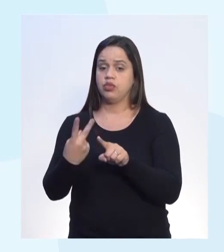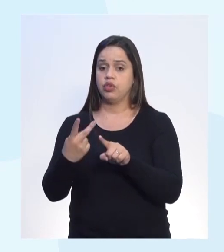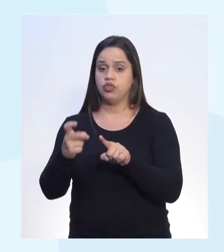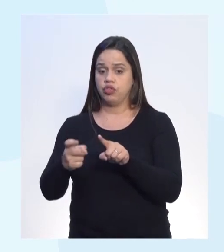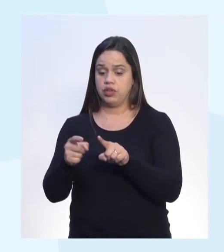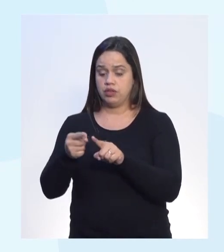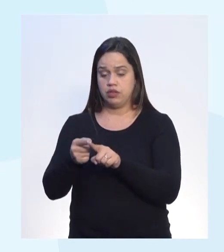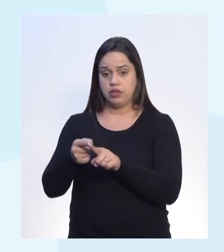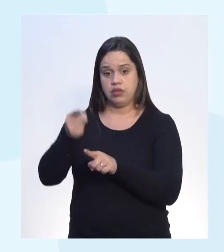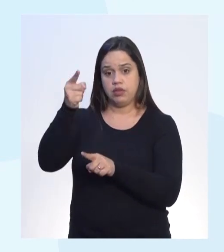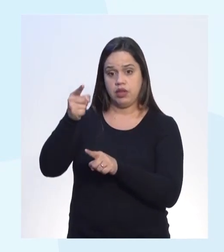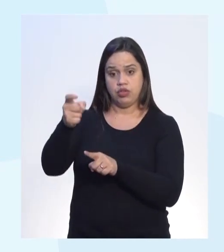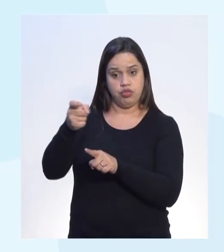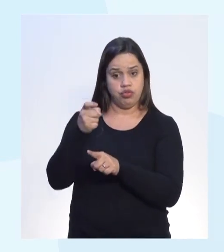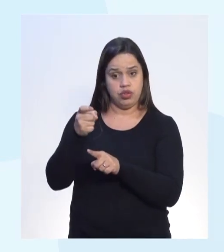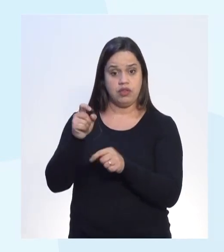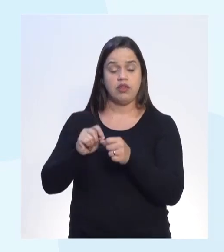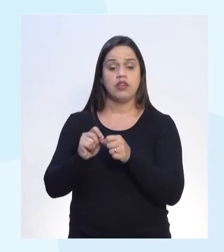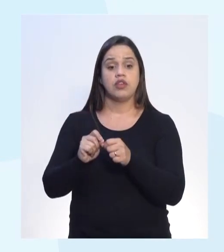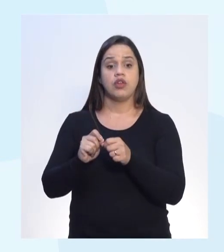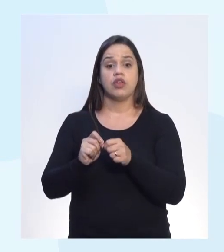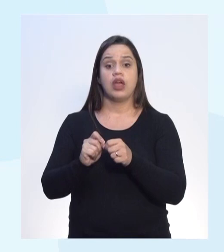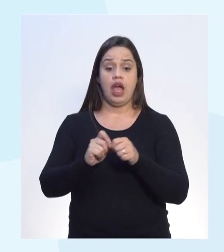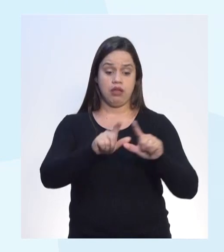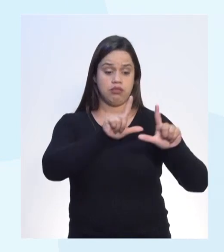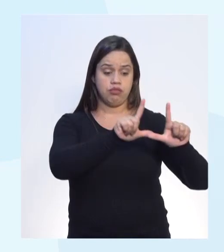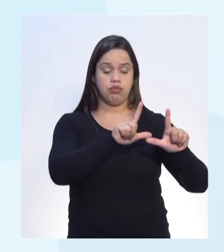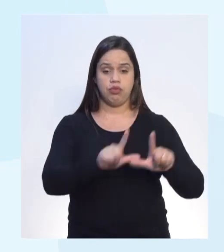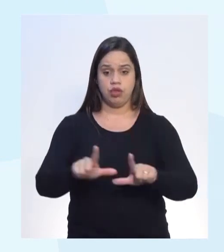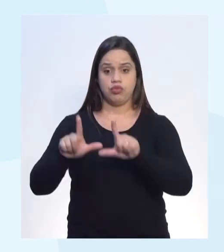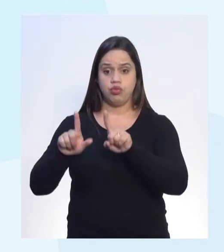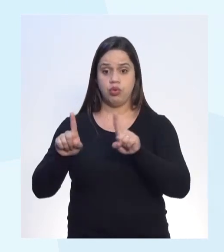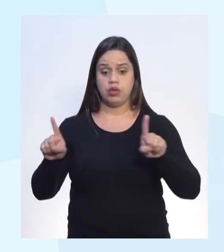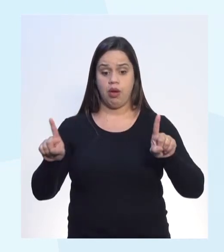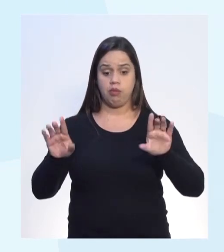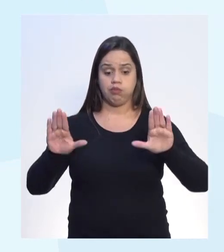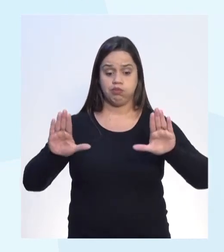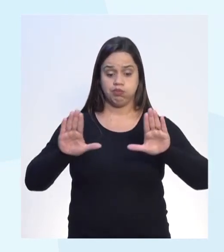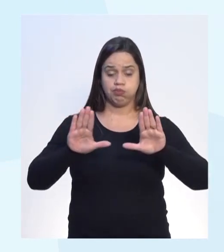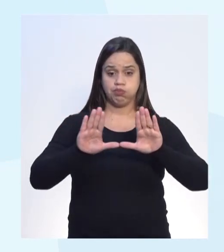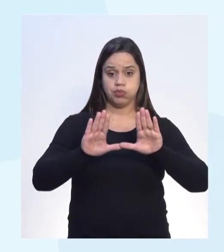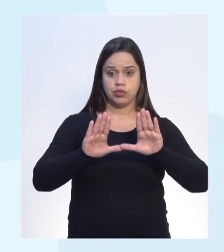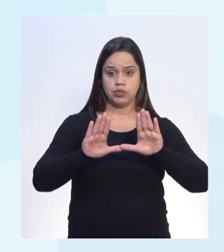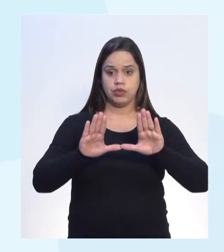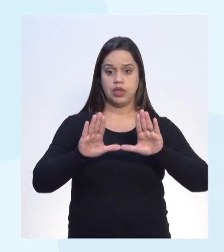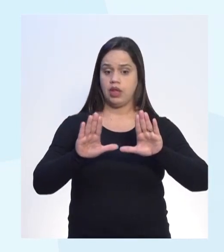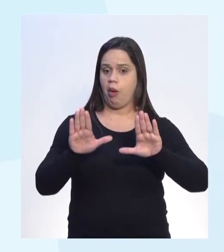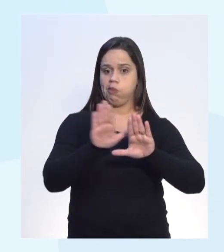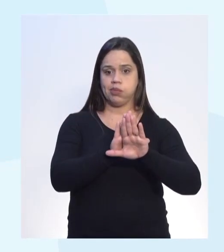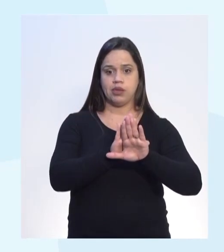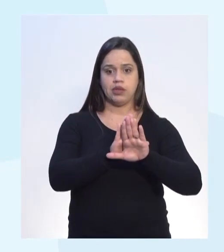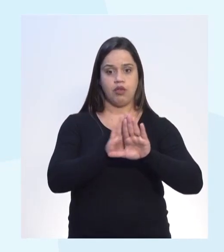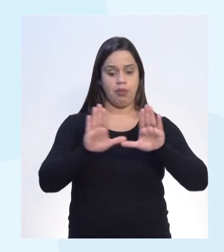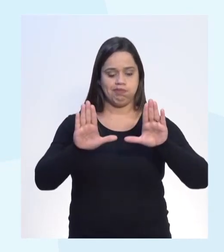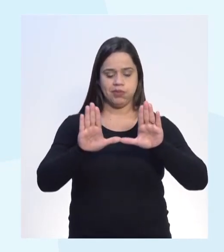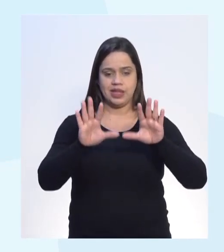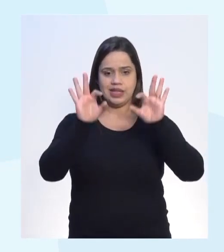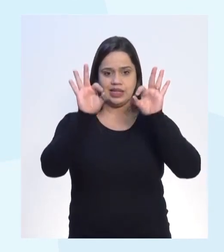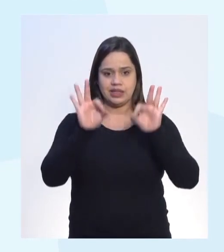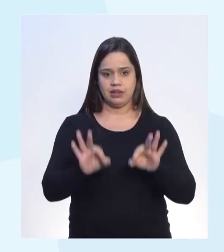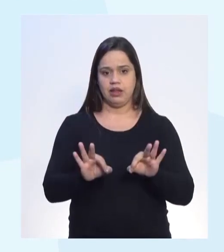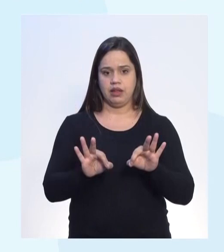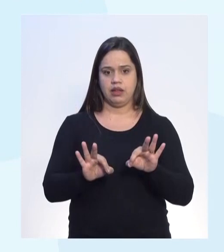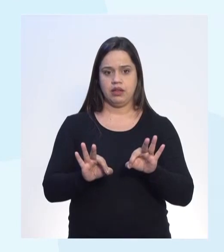é x. Ela vai juntar essas 2 placas sem sobrepor e vai encaixar bonitinhas. Tudo bem? Olha